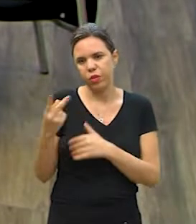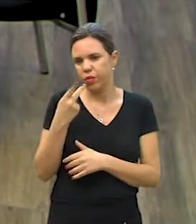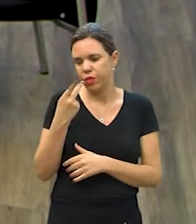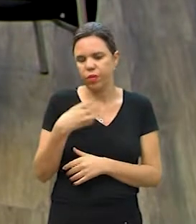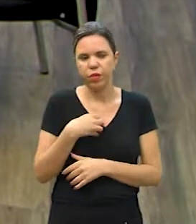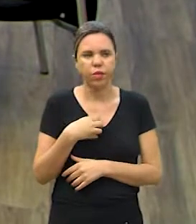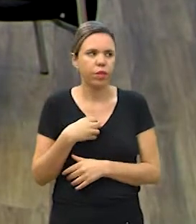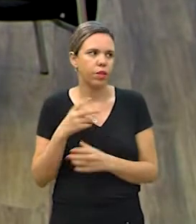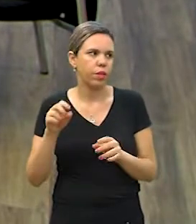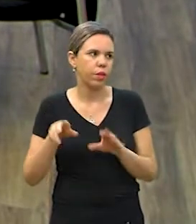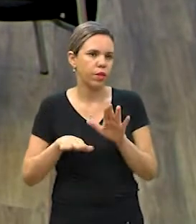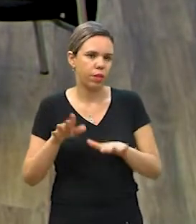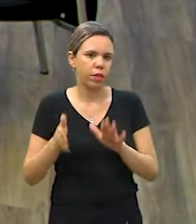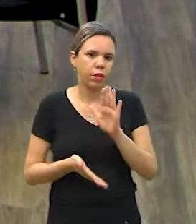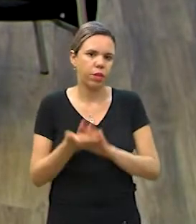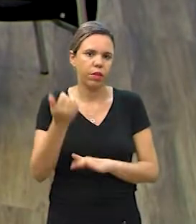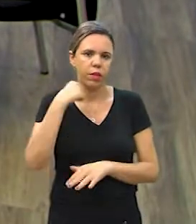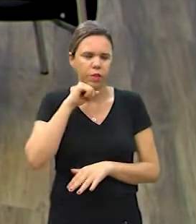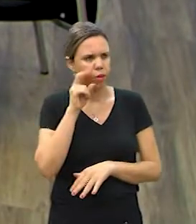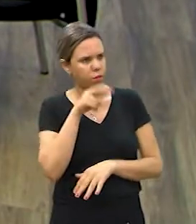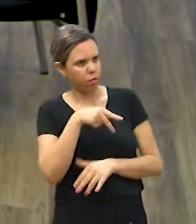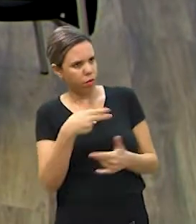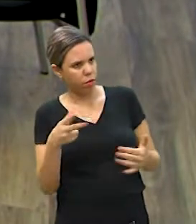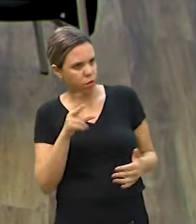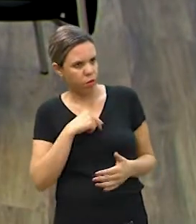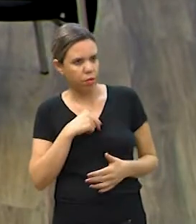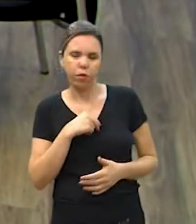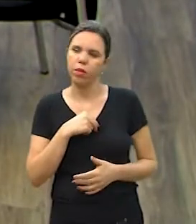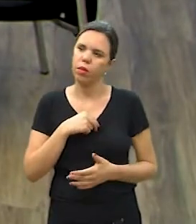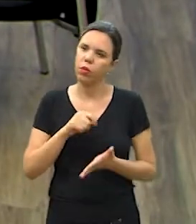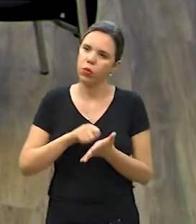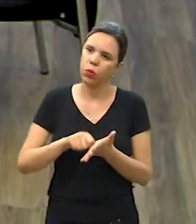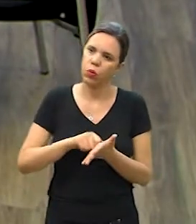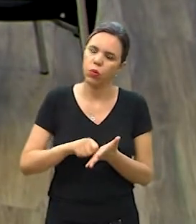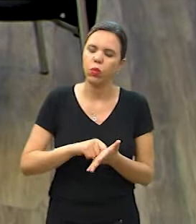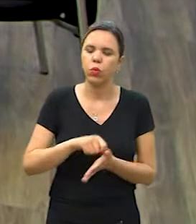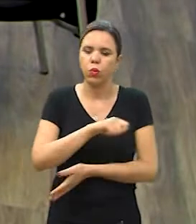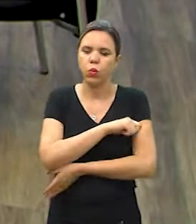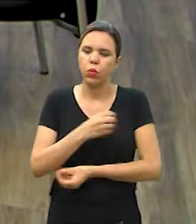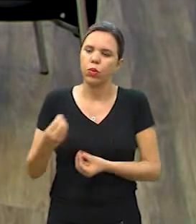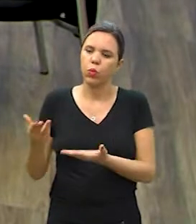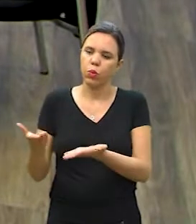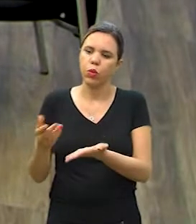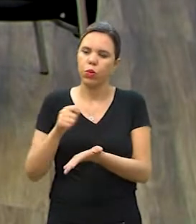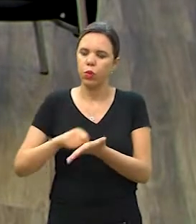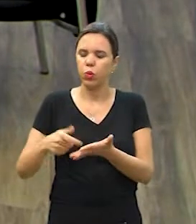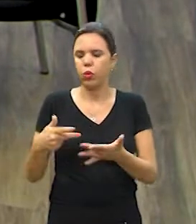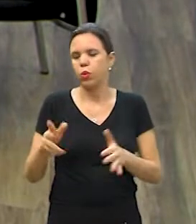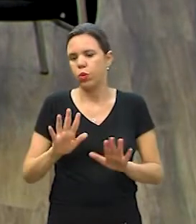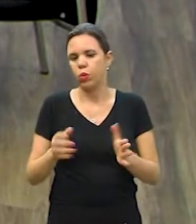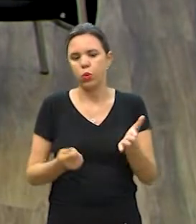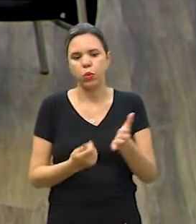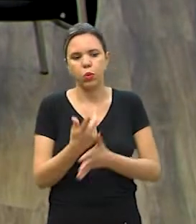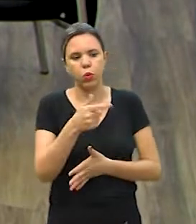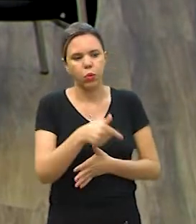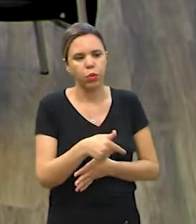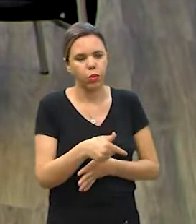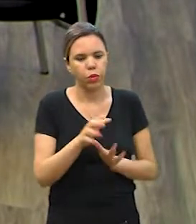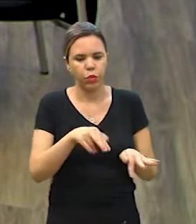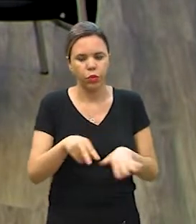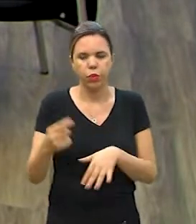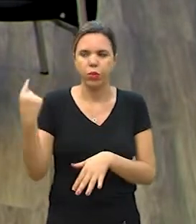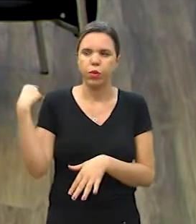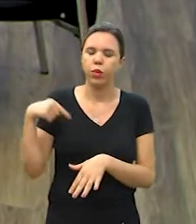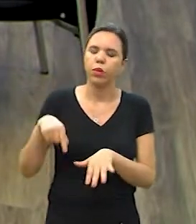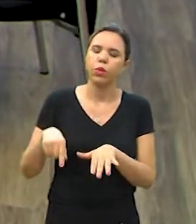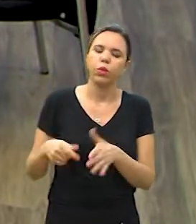que você está citando, porque às vezes eu saio com a minha mãe, ela vê alguma coisa, era borrachinha para o aluno poder escrever, ela, não, vou comprar isso, era fim